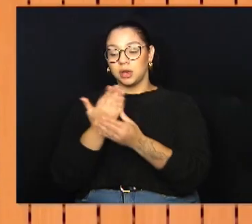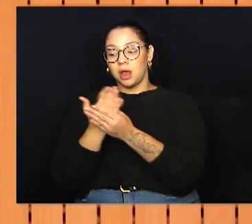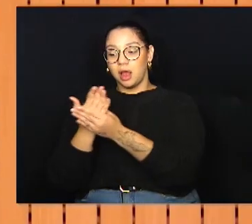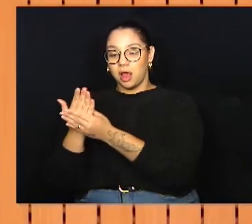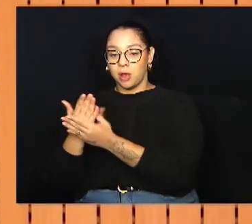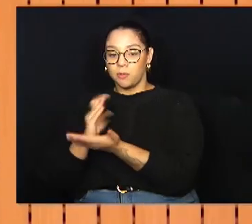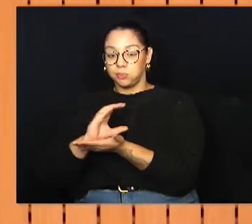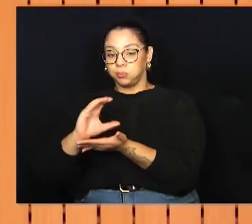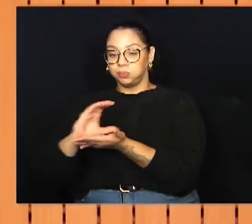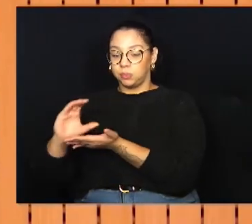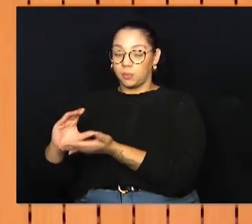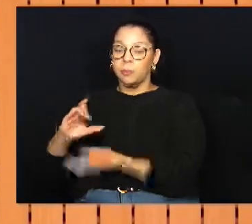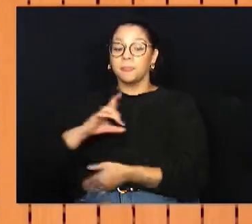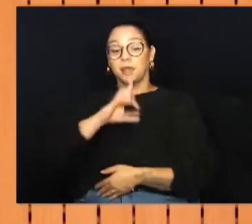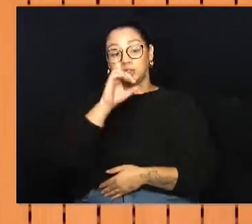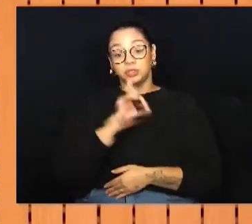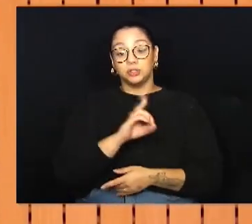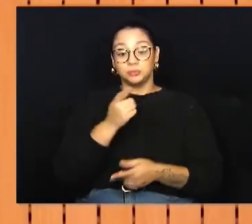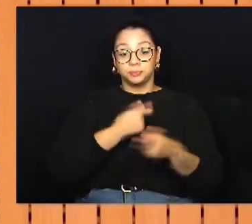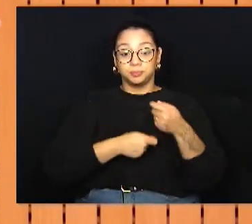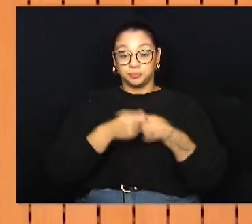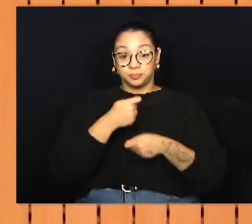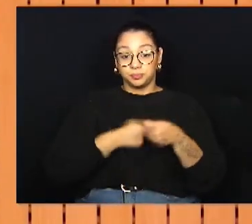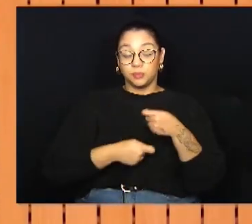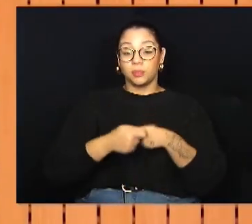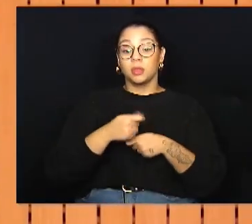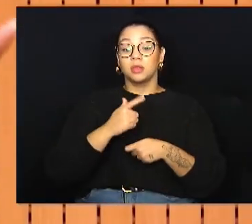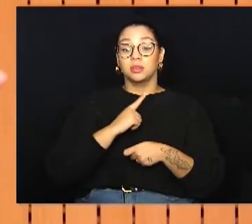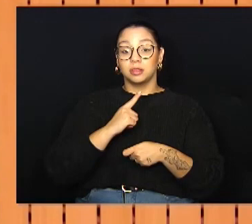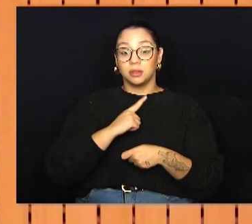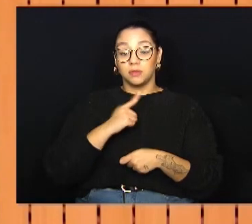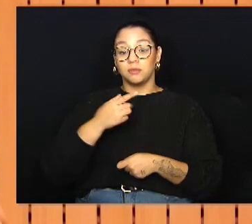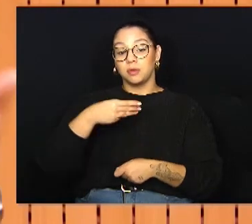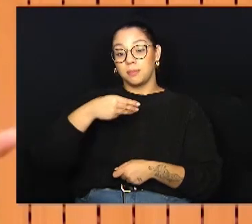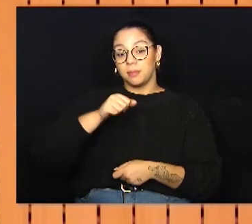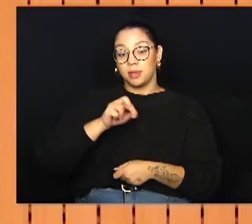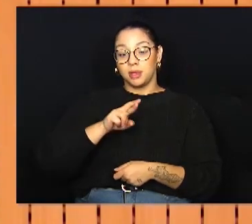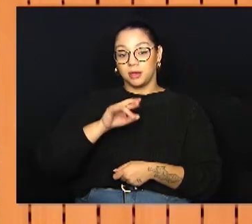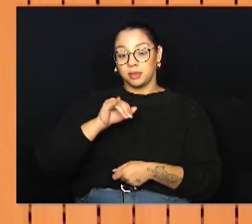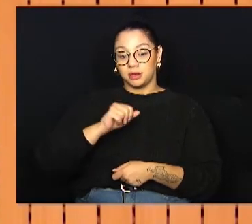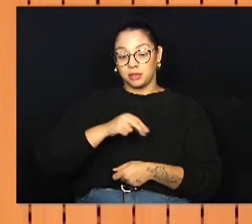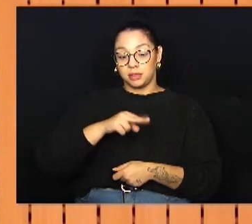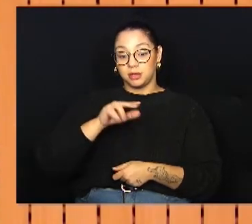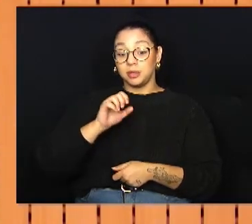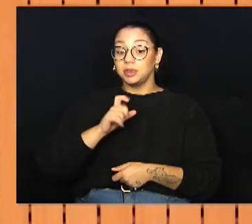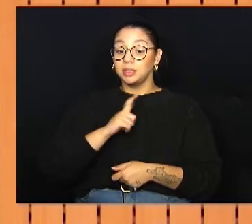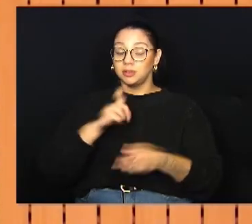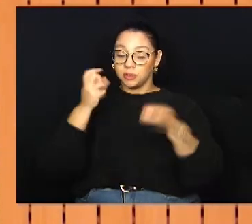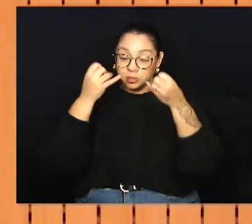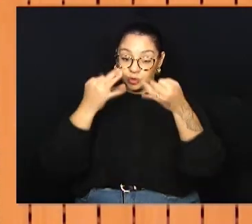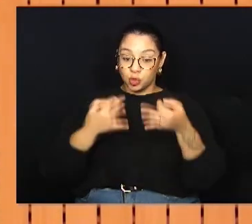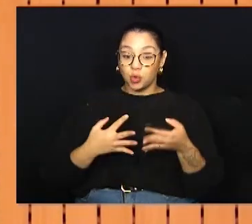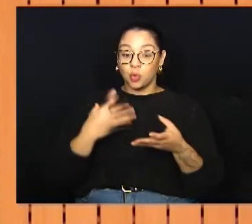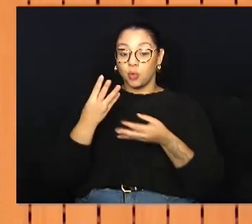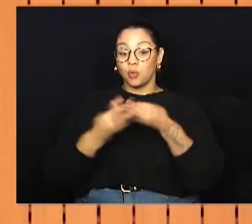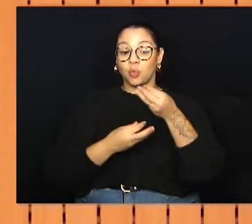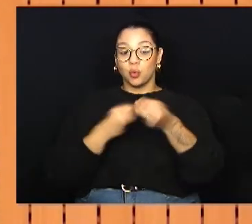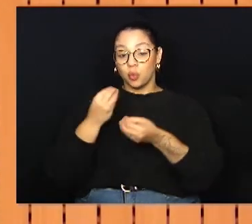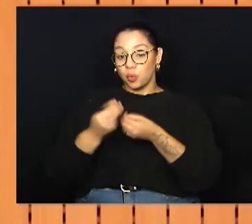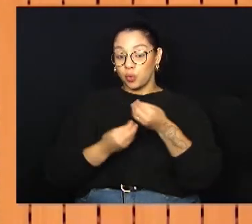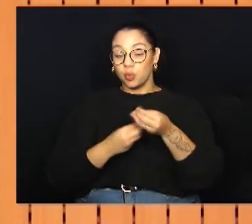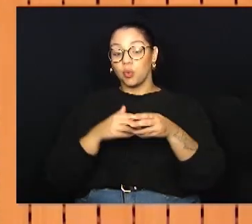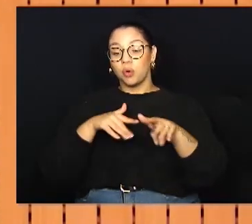diretora administrativa da pasta, a Mariane Bockelman, esteve presente e contribuiu com explicações do trabalho que está